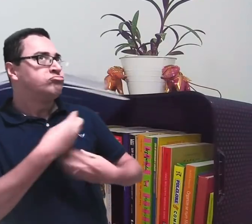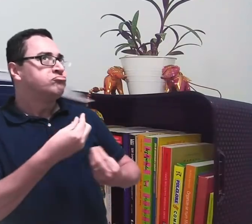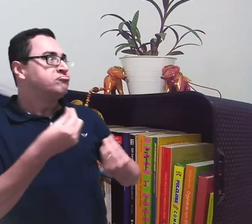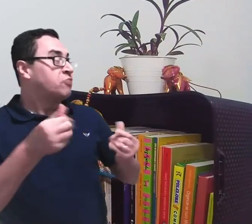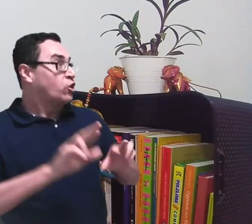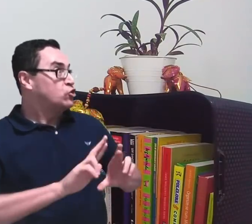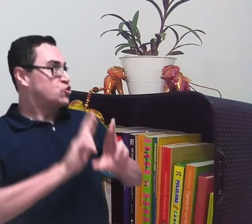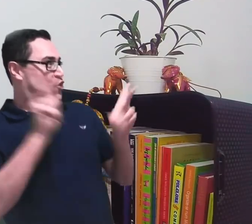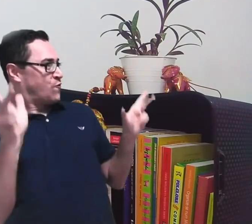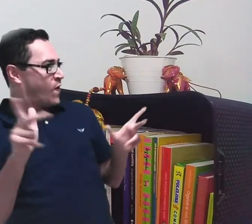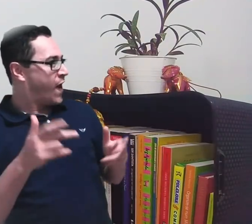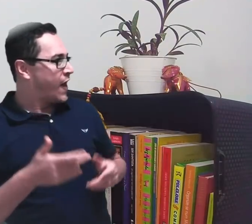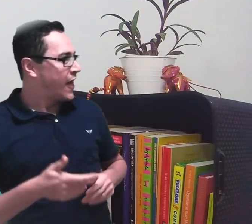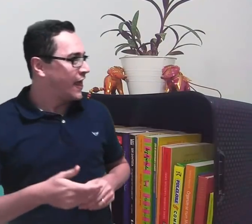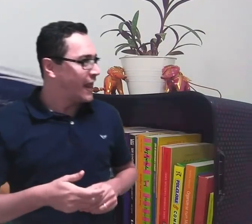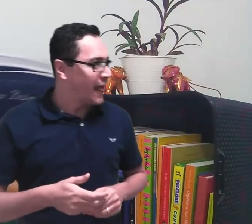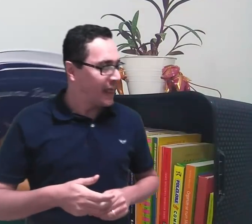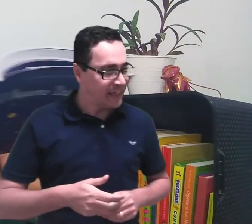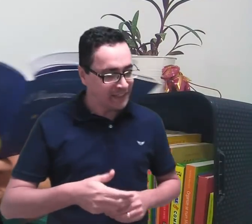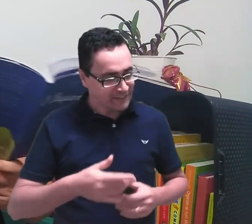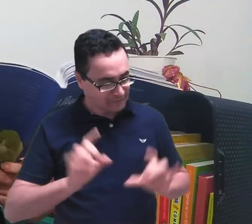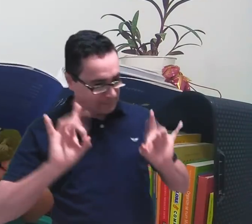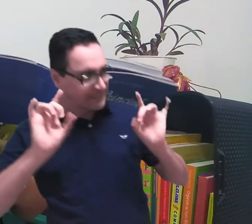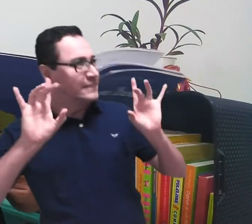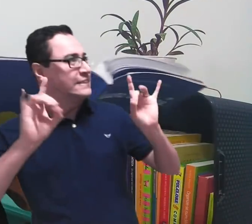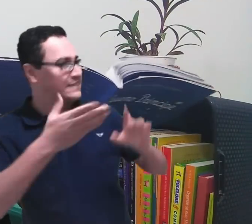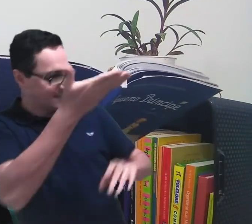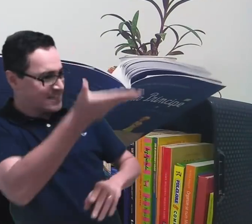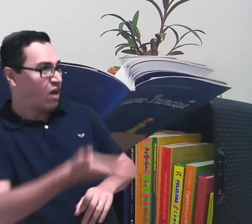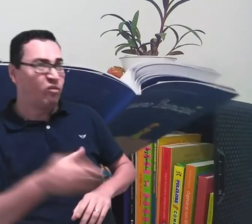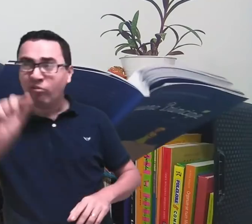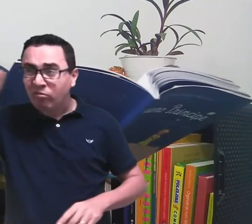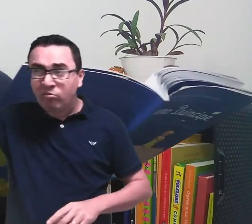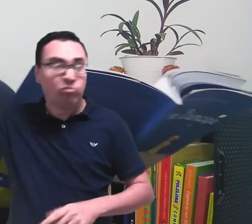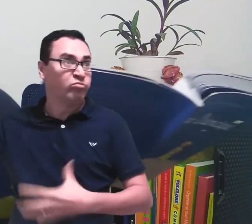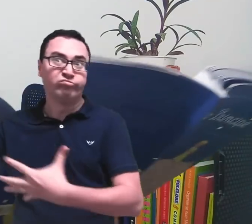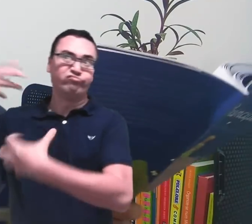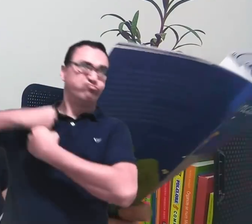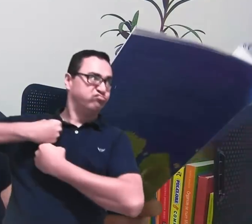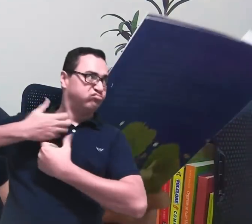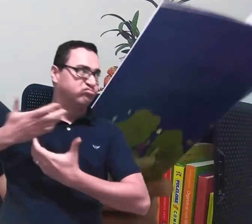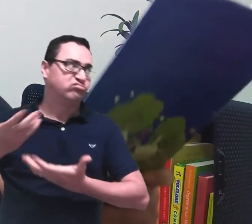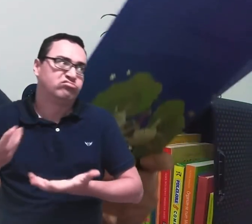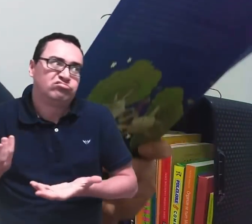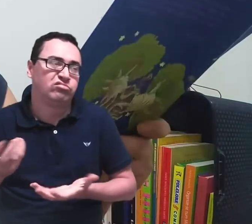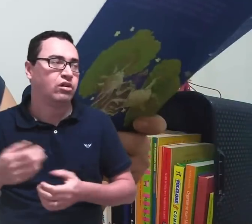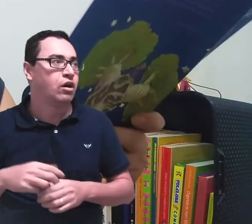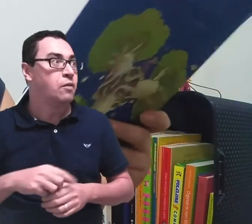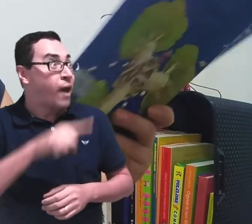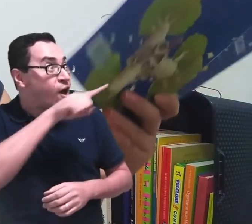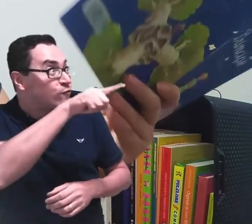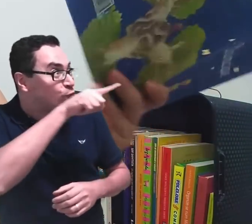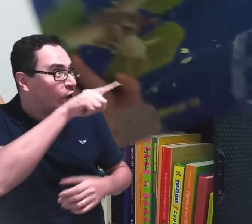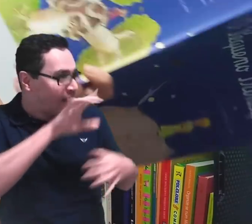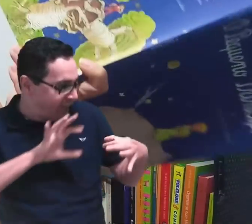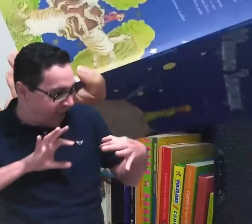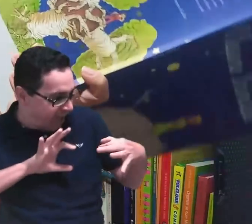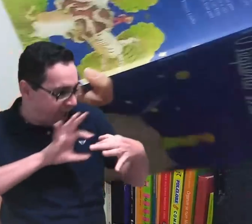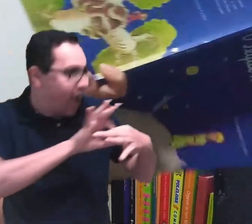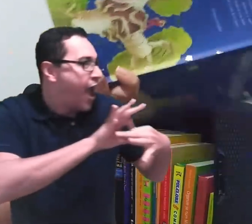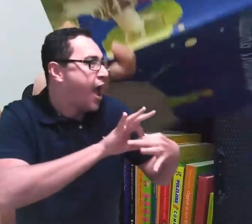me farão meter-me no buraco. Os seus me chamarão para fora dele, como se